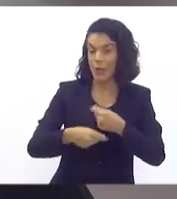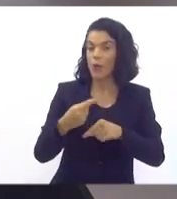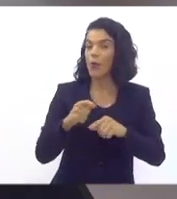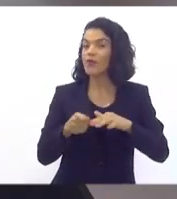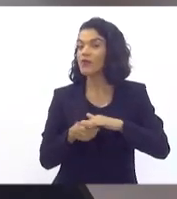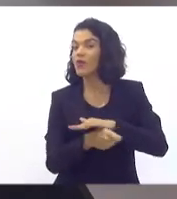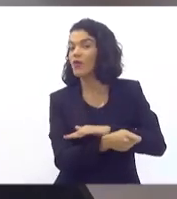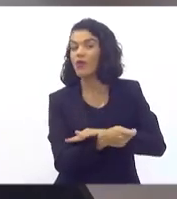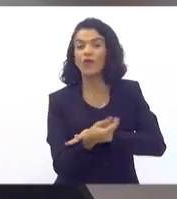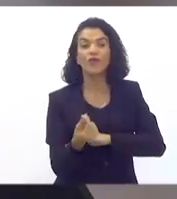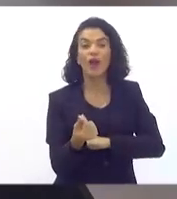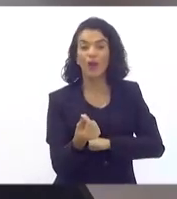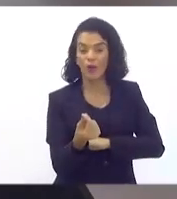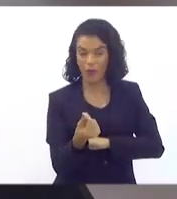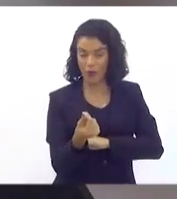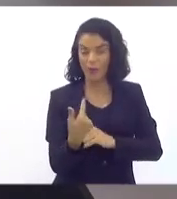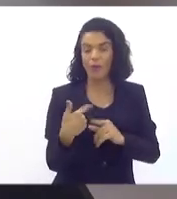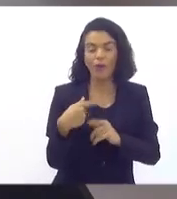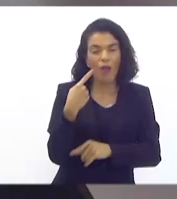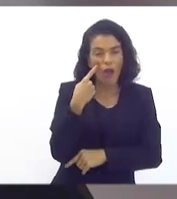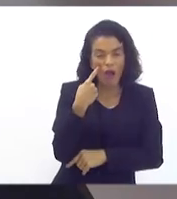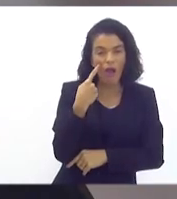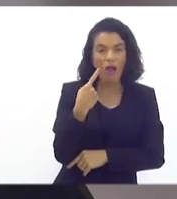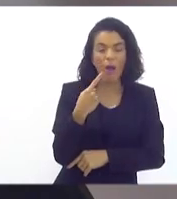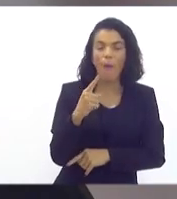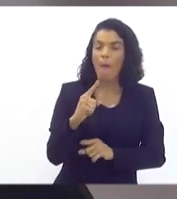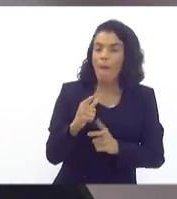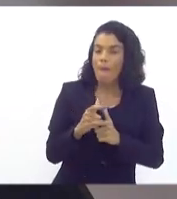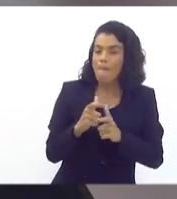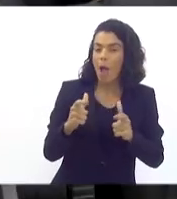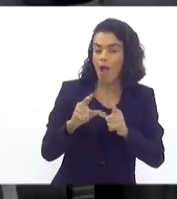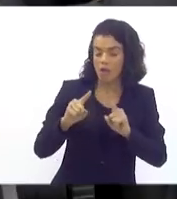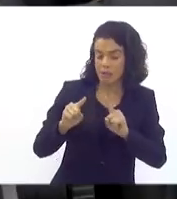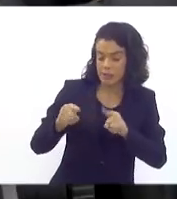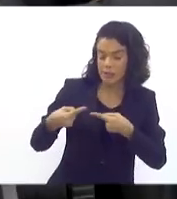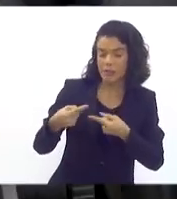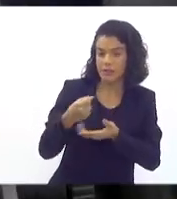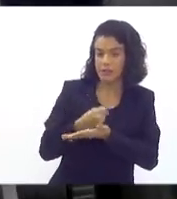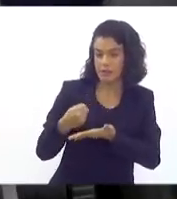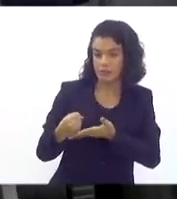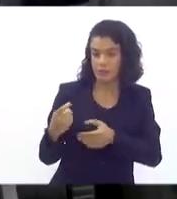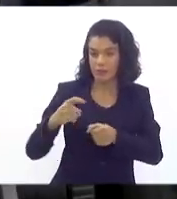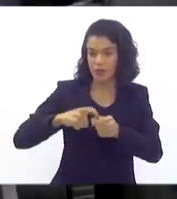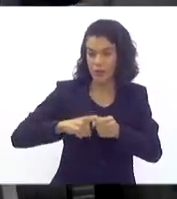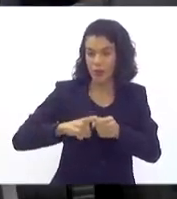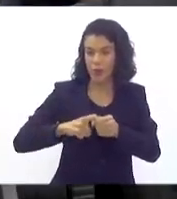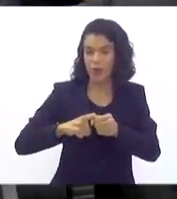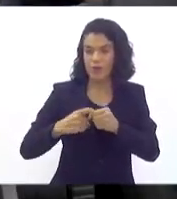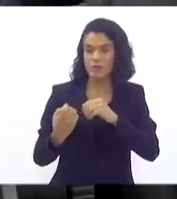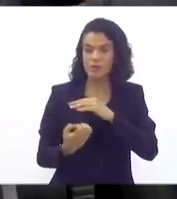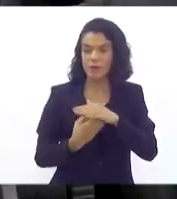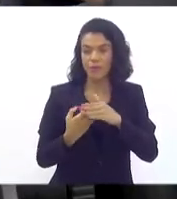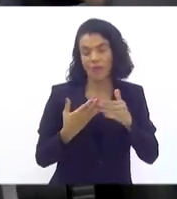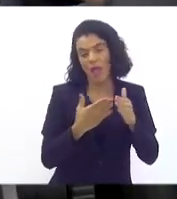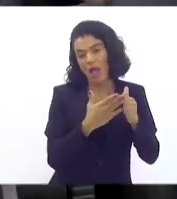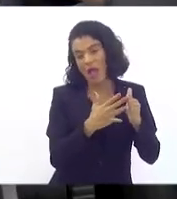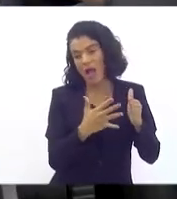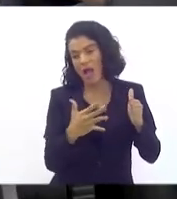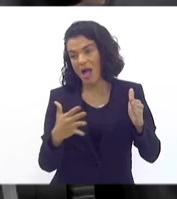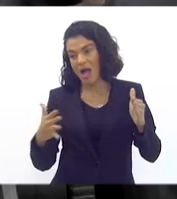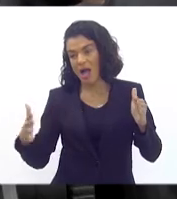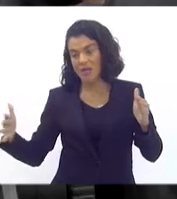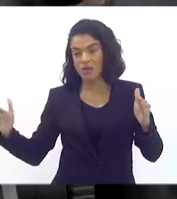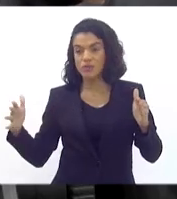investido os valores foi investido porque veja a maior desafio de um contrato de concessão é ao longo dos anos